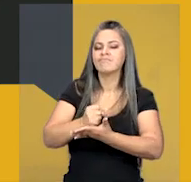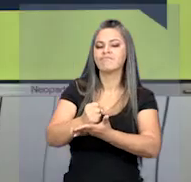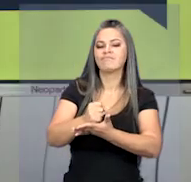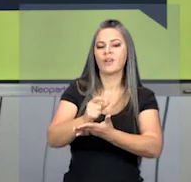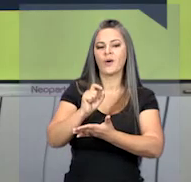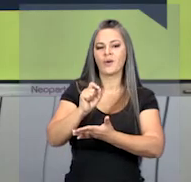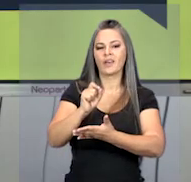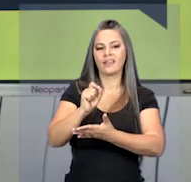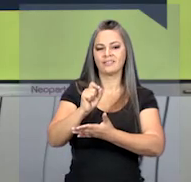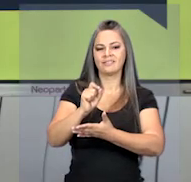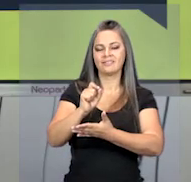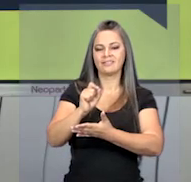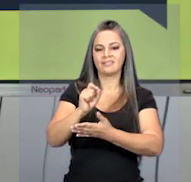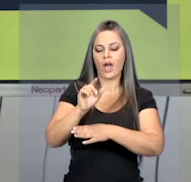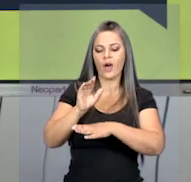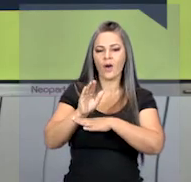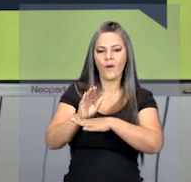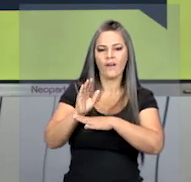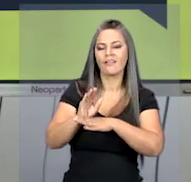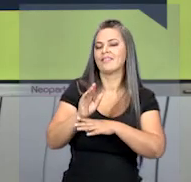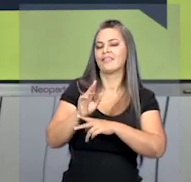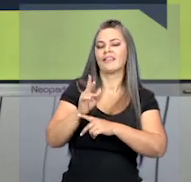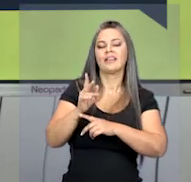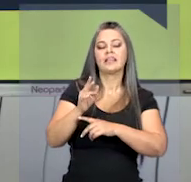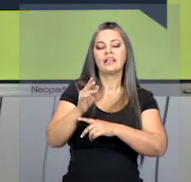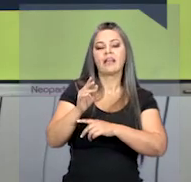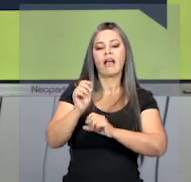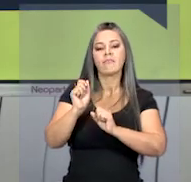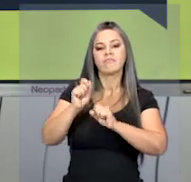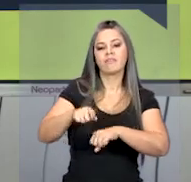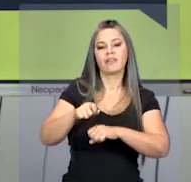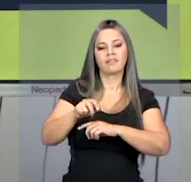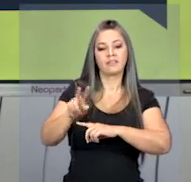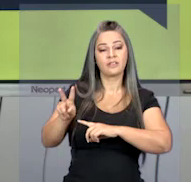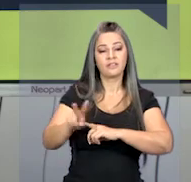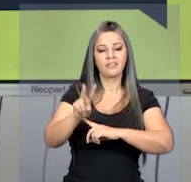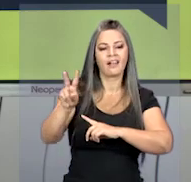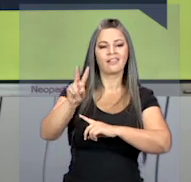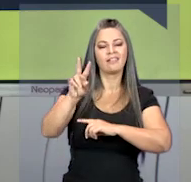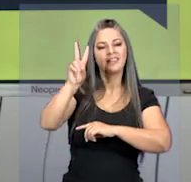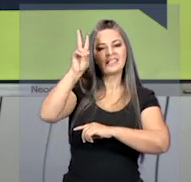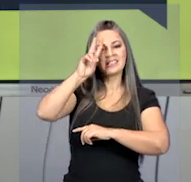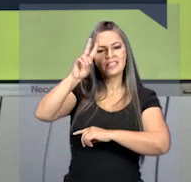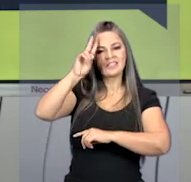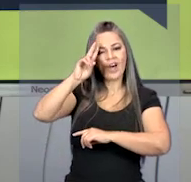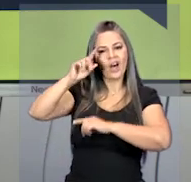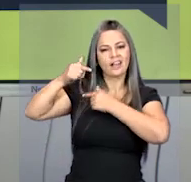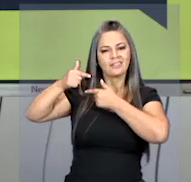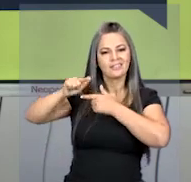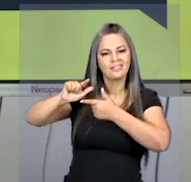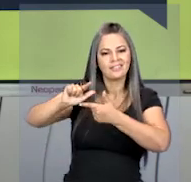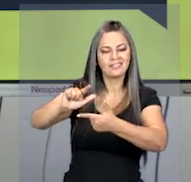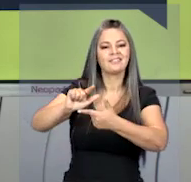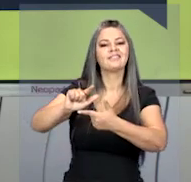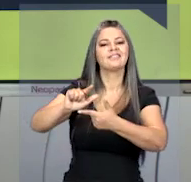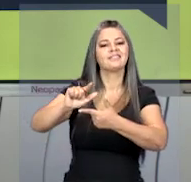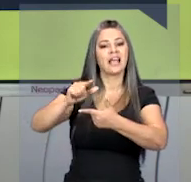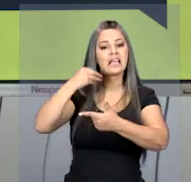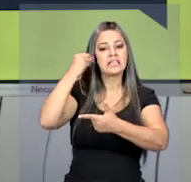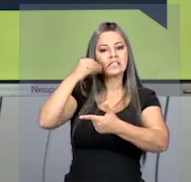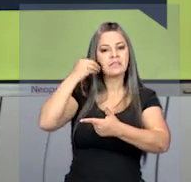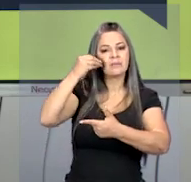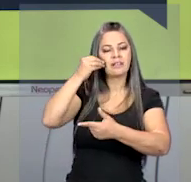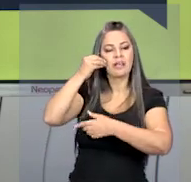por séculos e séculos nós não tivemos livros, nós tivemos narrativas orais. Olha a importância que tem